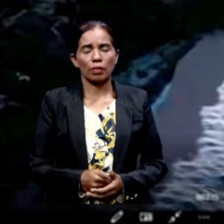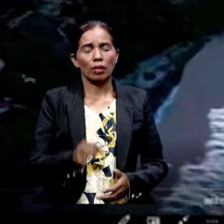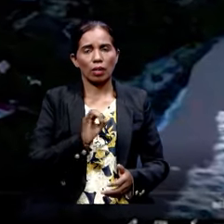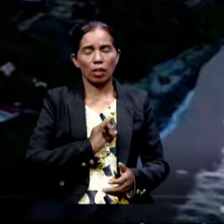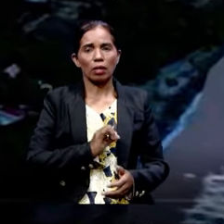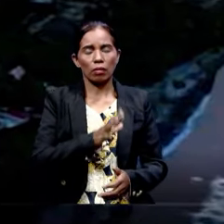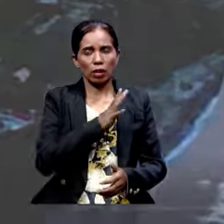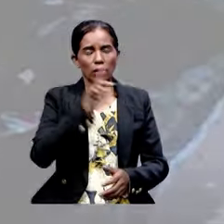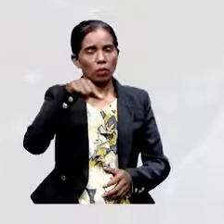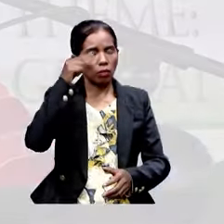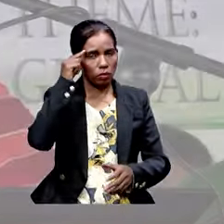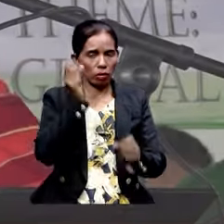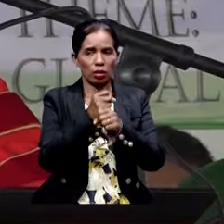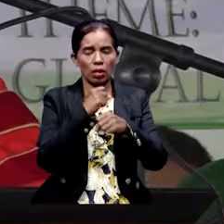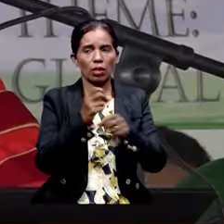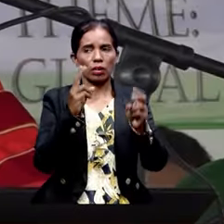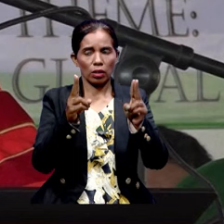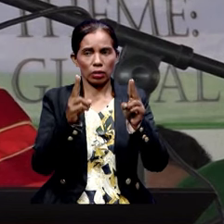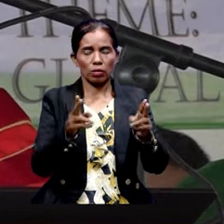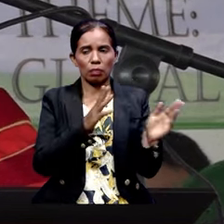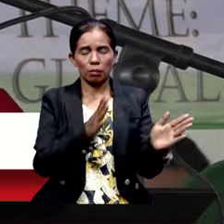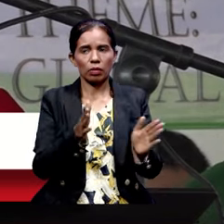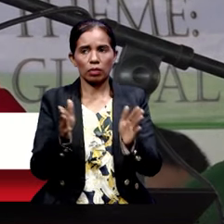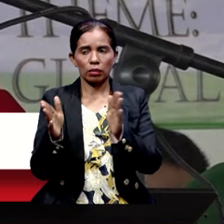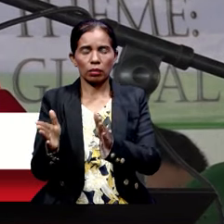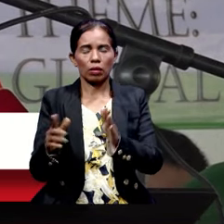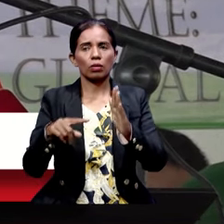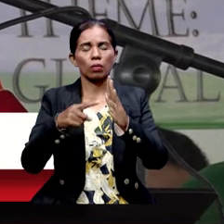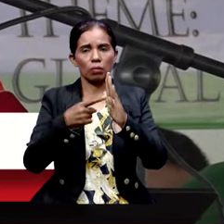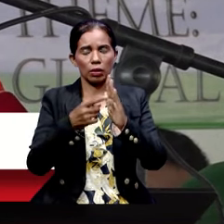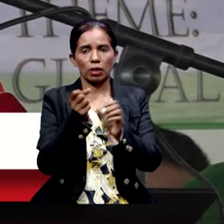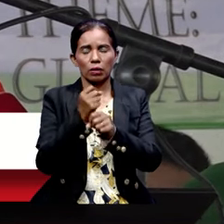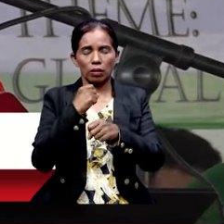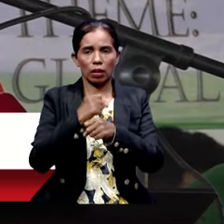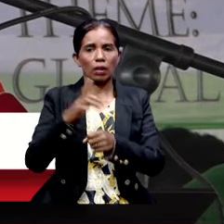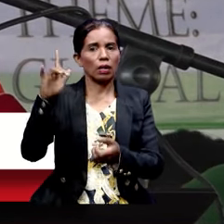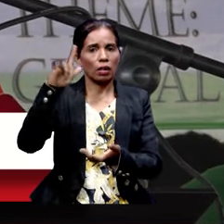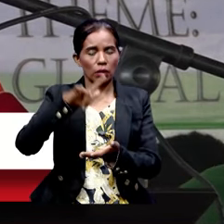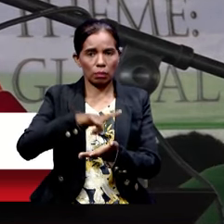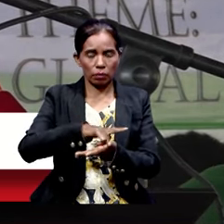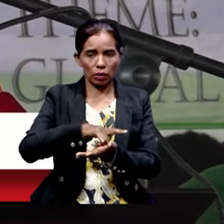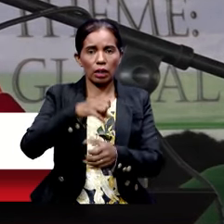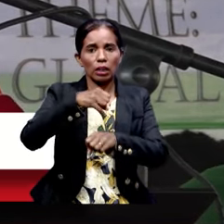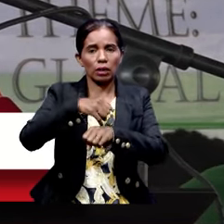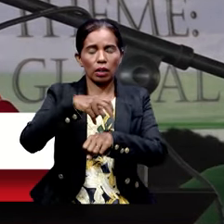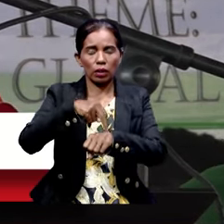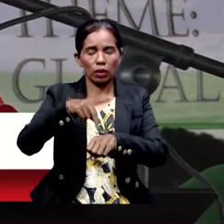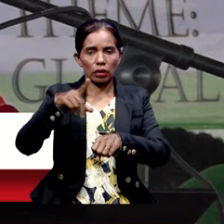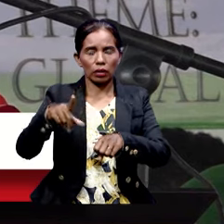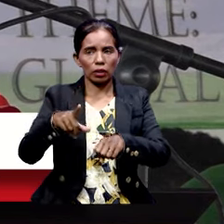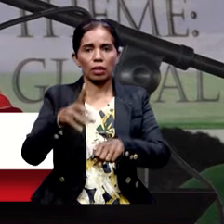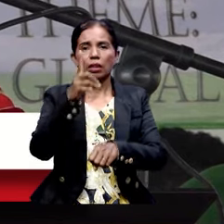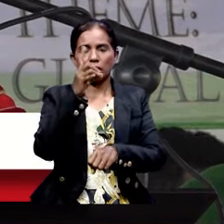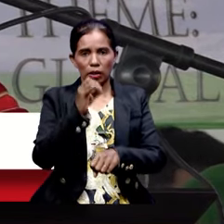governo acelere processo atual construção aeroporto internacional de